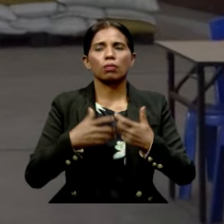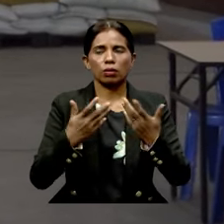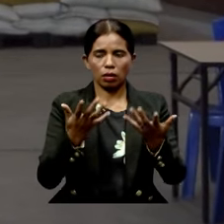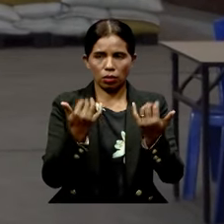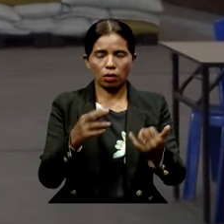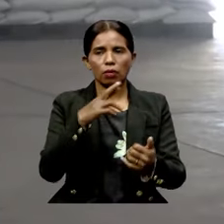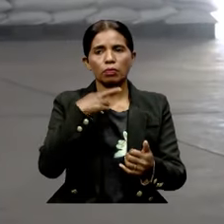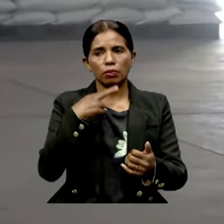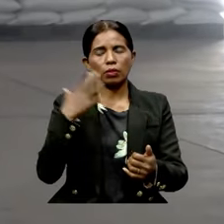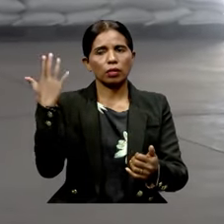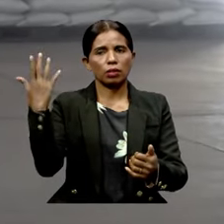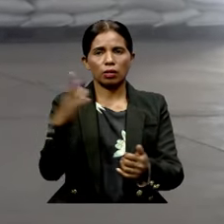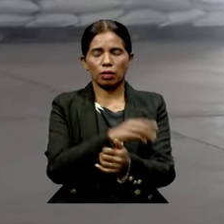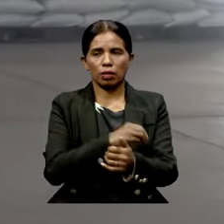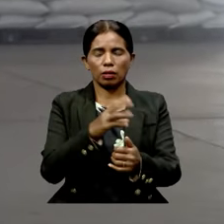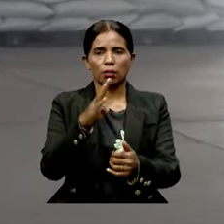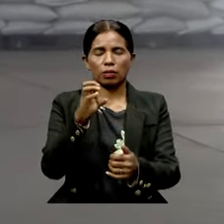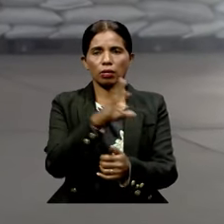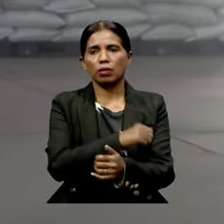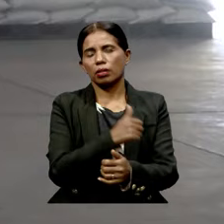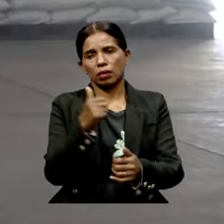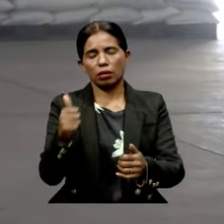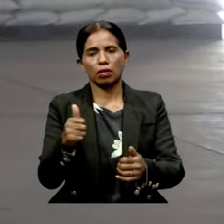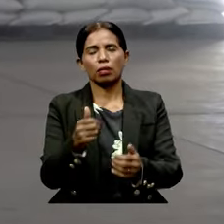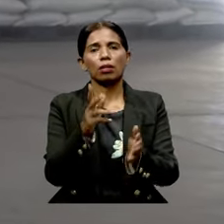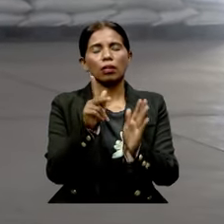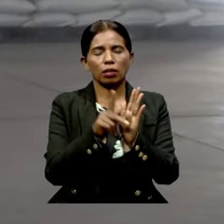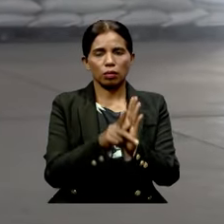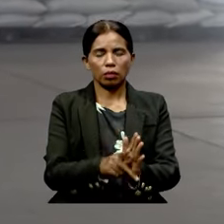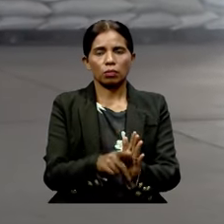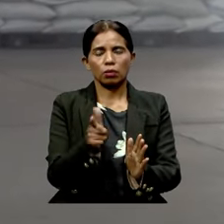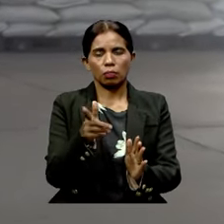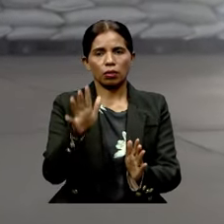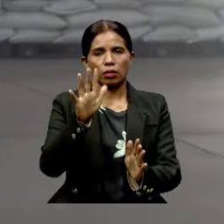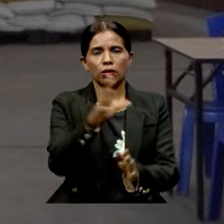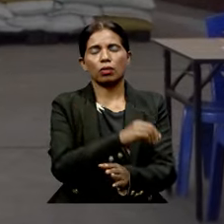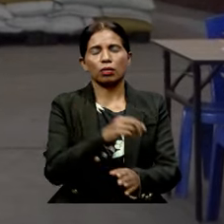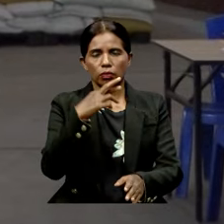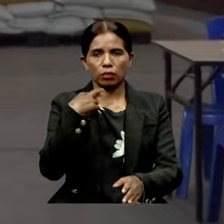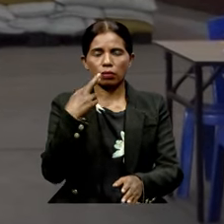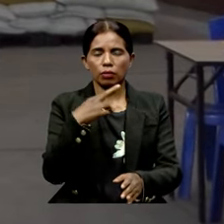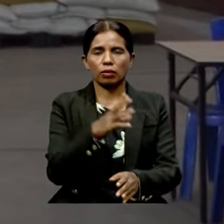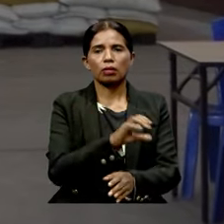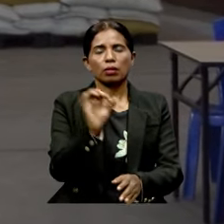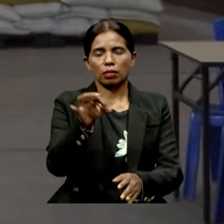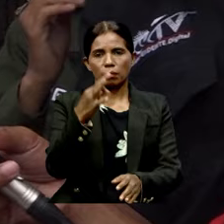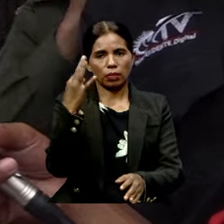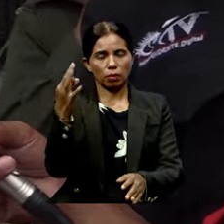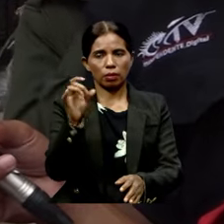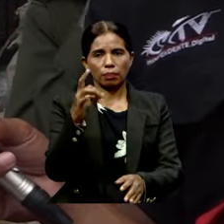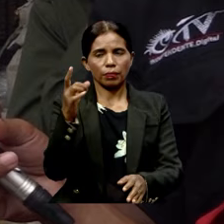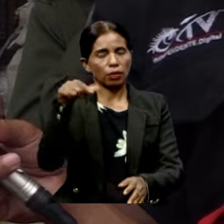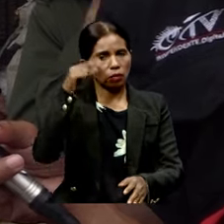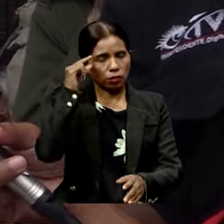dadaung, fos marca Manu Vitoria, beruang merah no seluktan, o kilograma ron resin lima, onya folin dolar sanul resin balu baleten. Antes ne